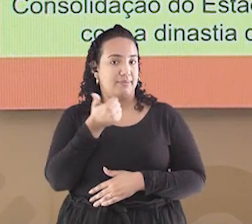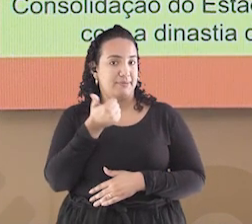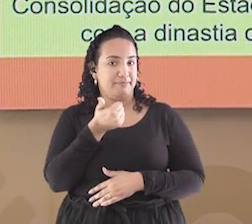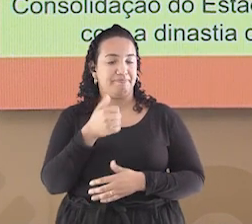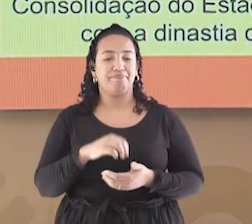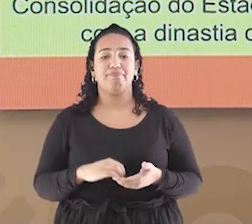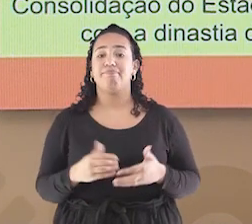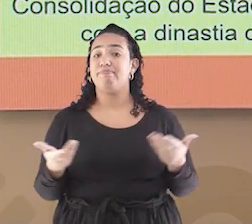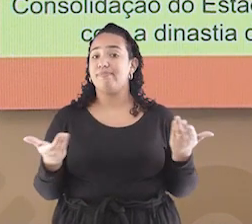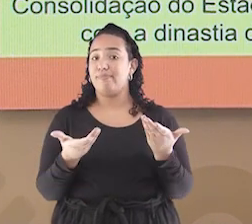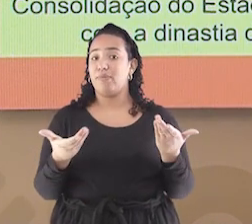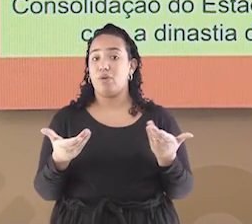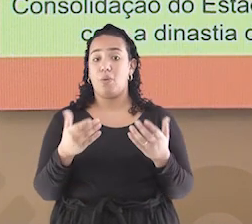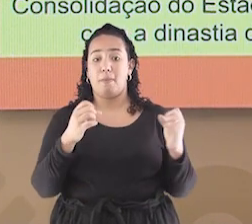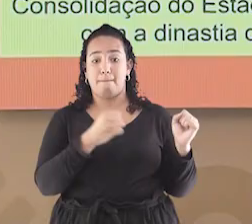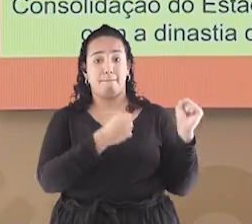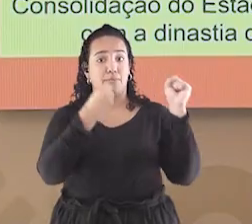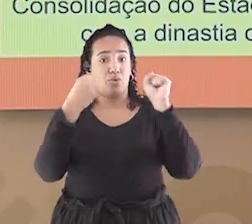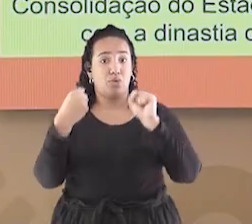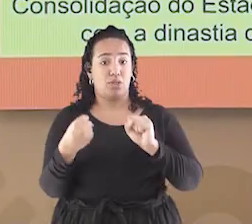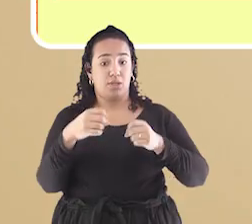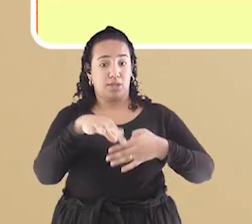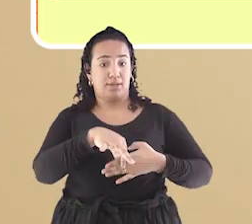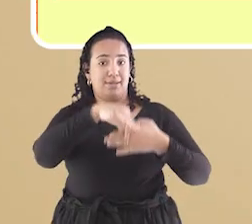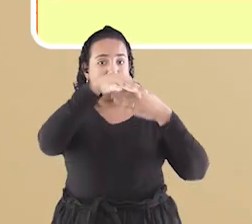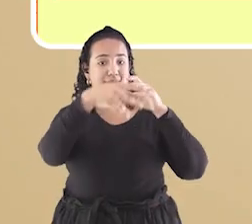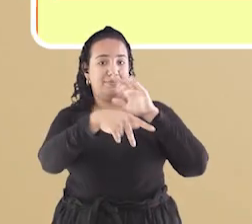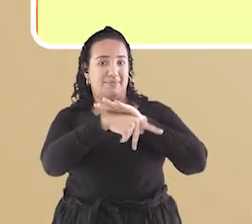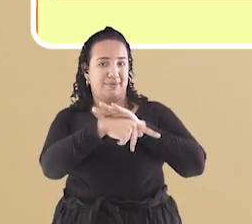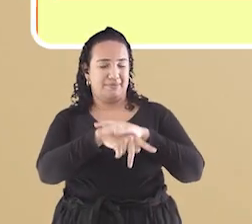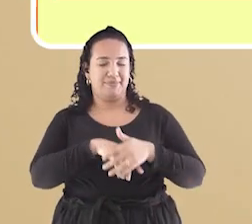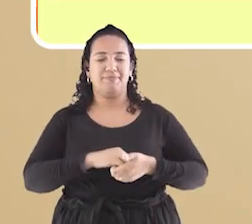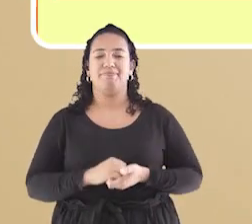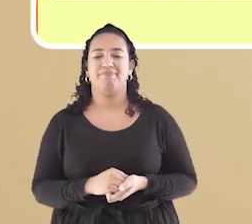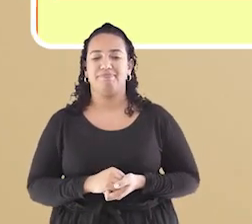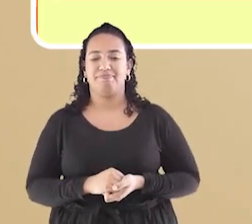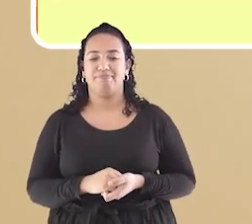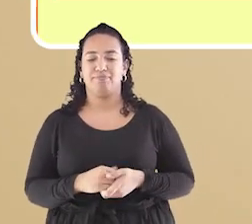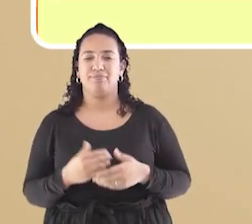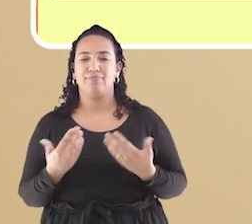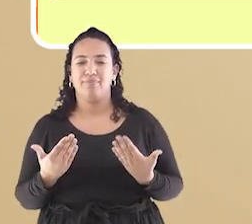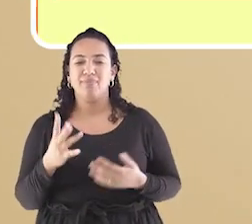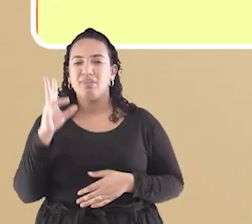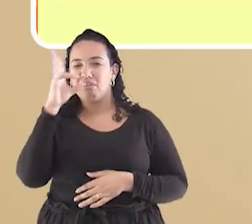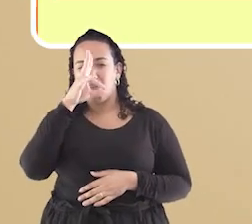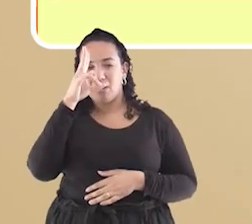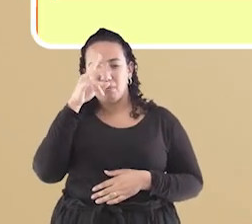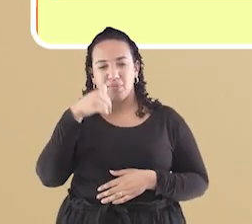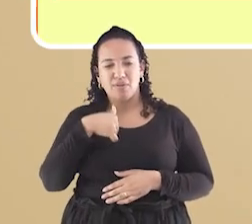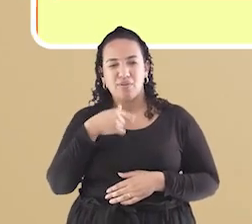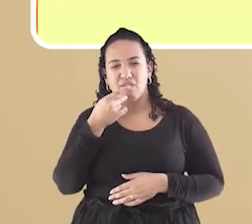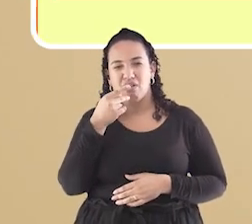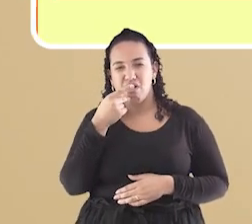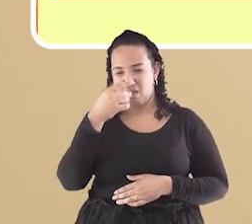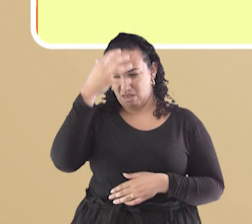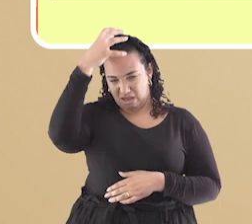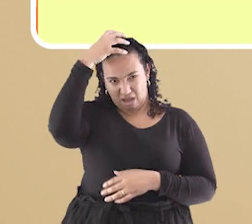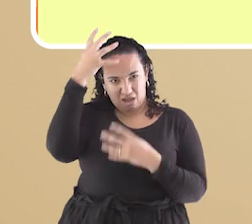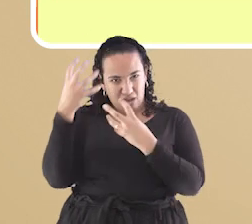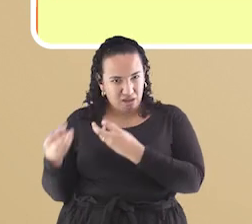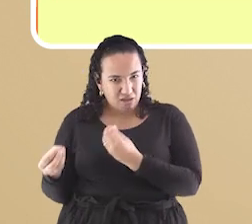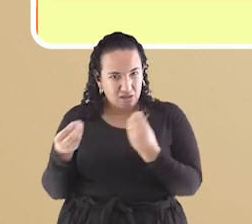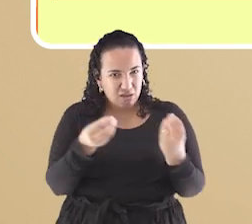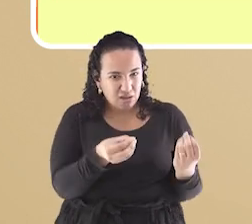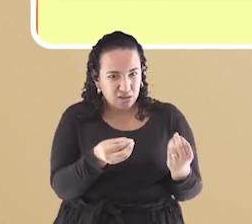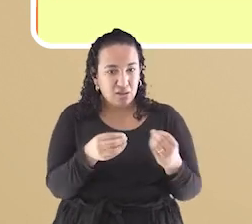poder centralizado na imagem desse líder. A gente acabou de citar esse tal de Reino de Castela. Pois bem,